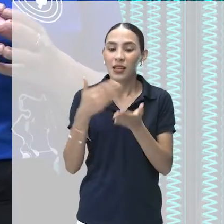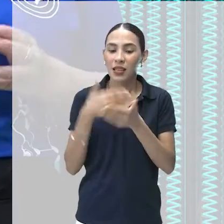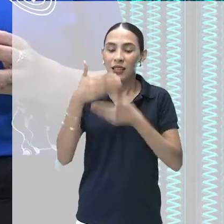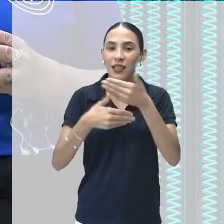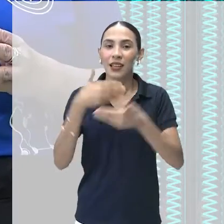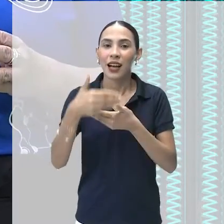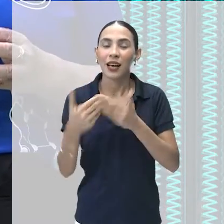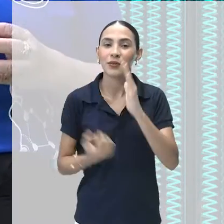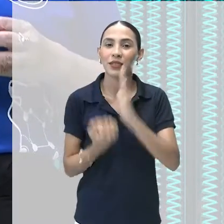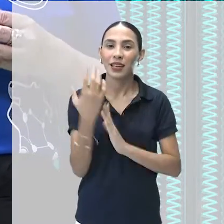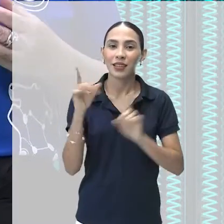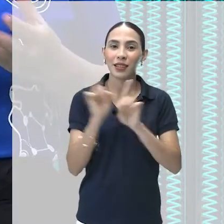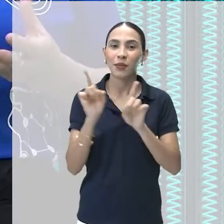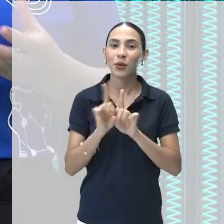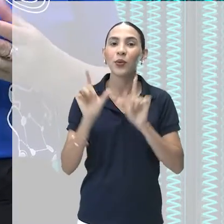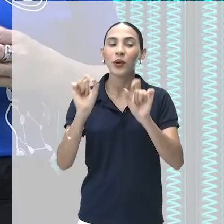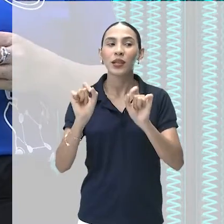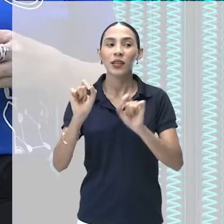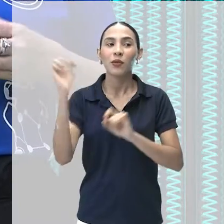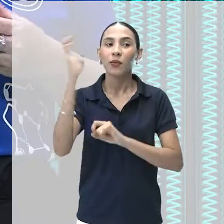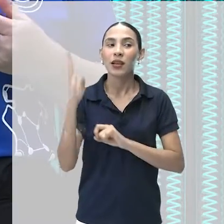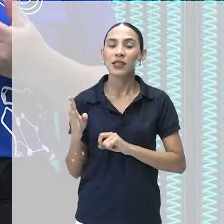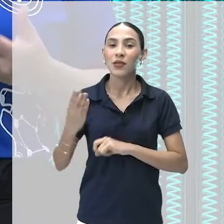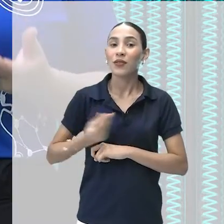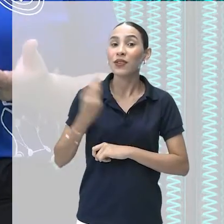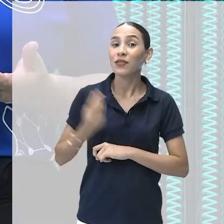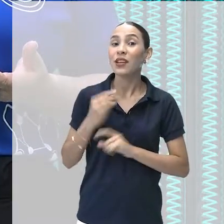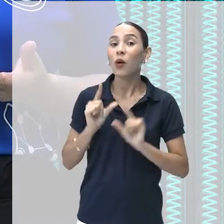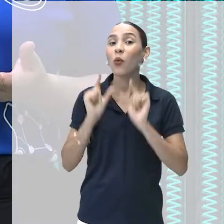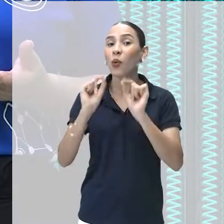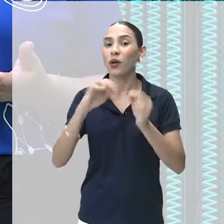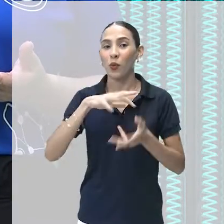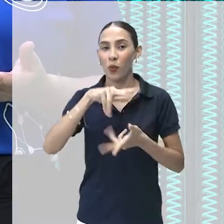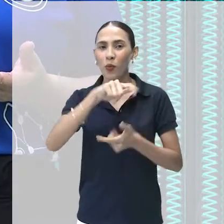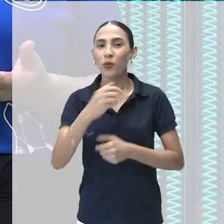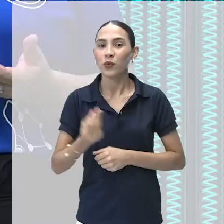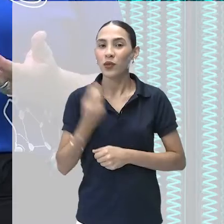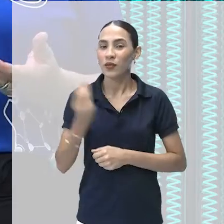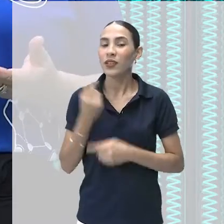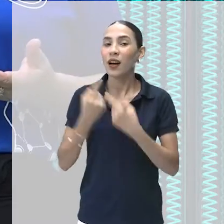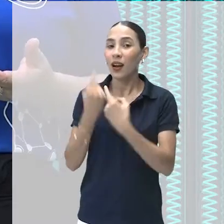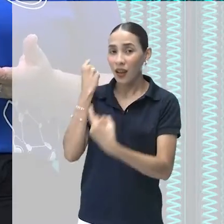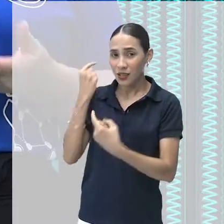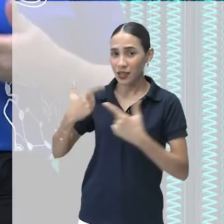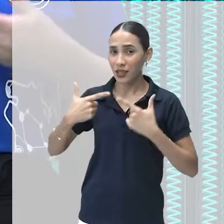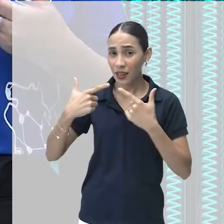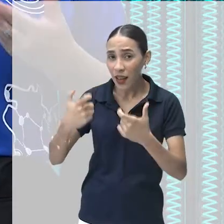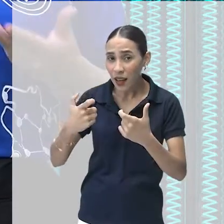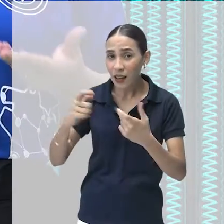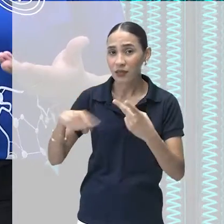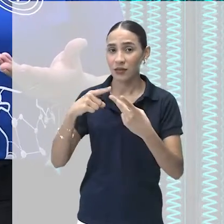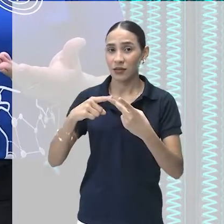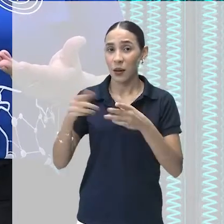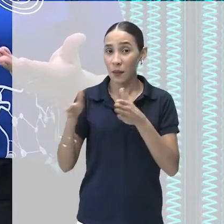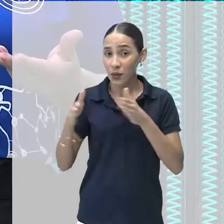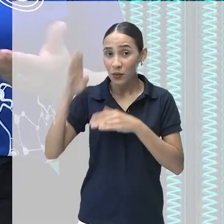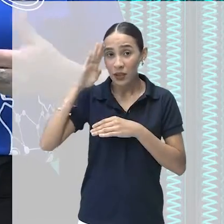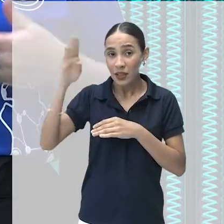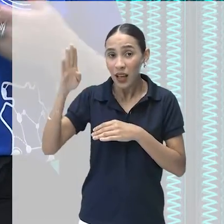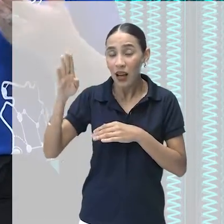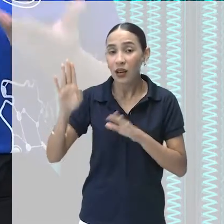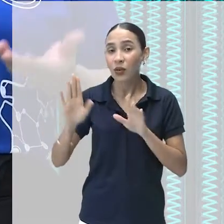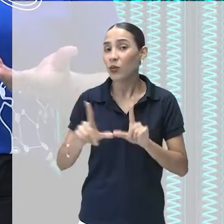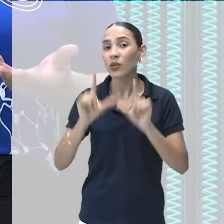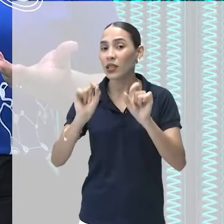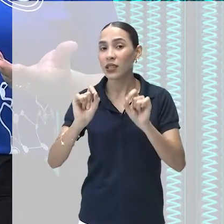foi elaborado, o que o Brasil passava, o que o mundo passava naquele período. Era guerra? Era uma ditadura militar?